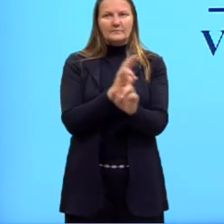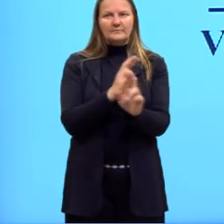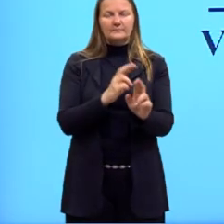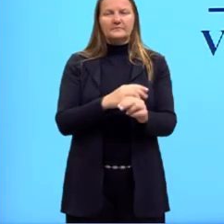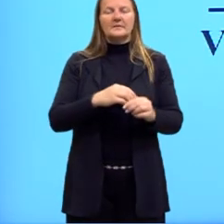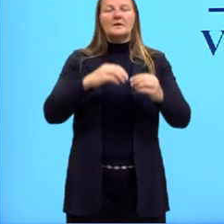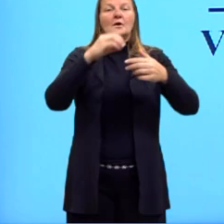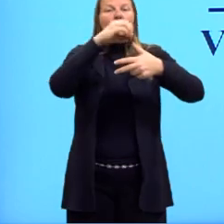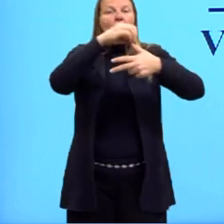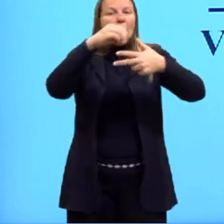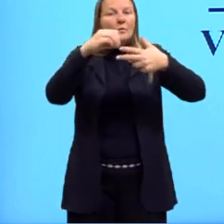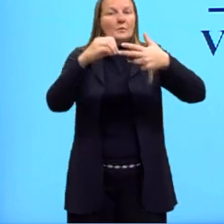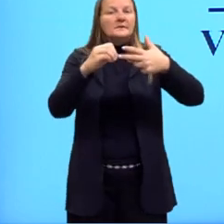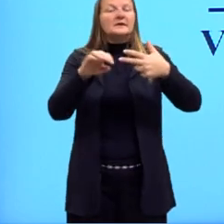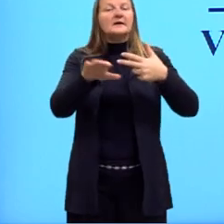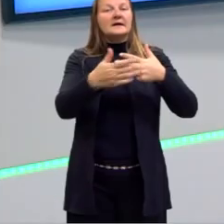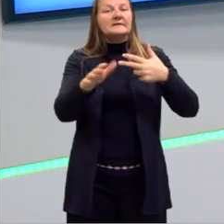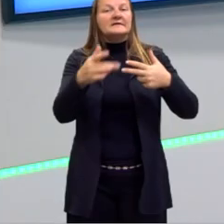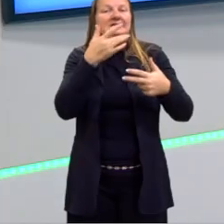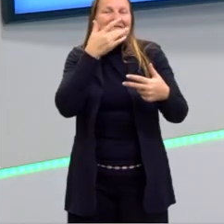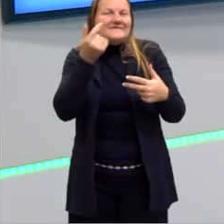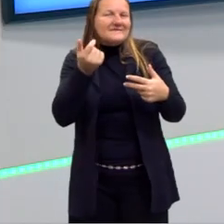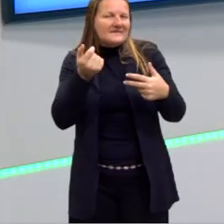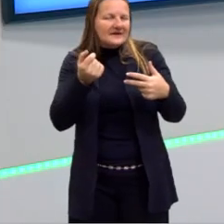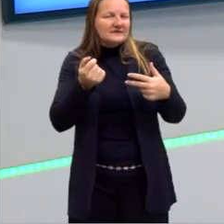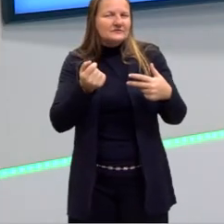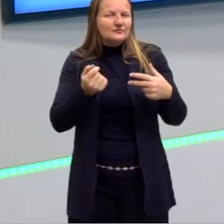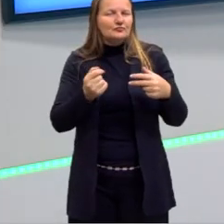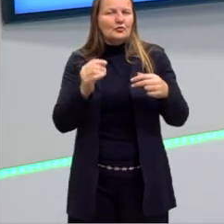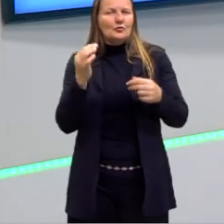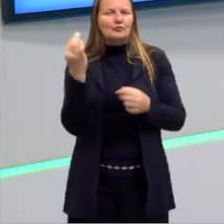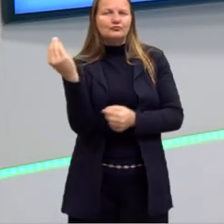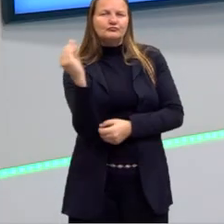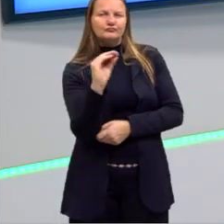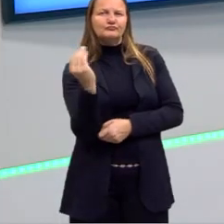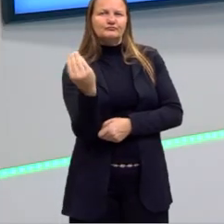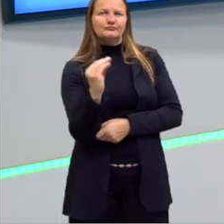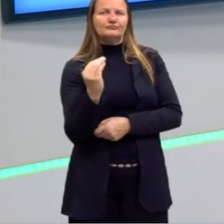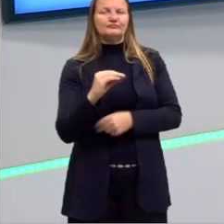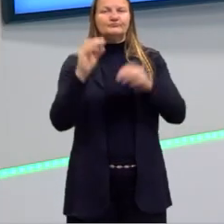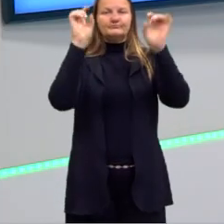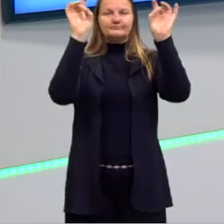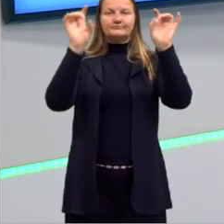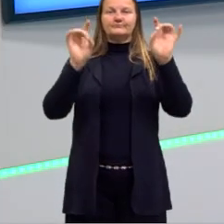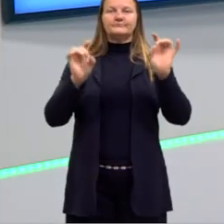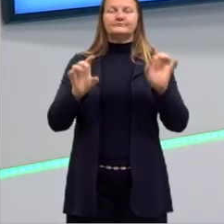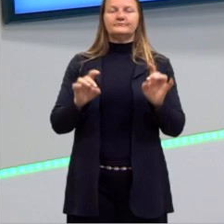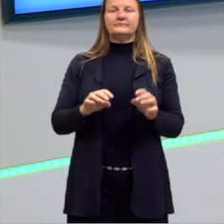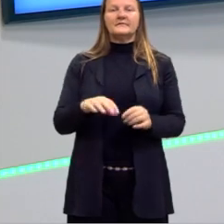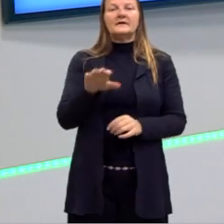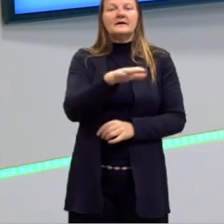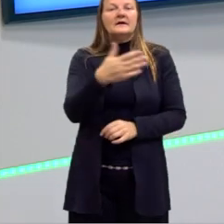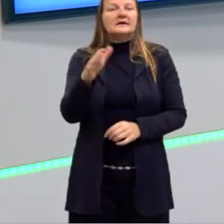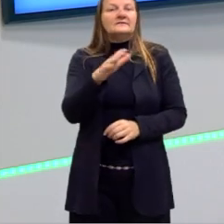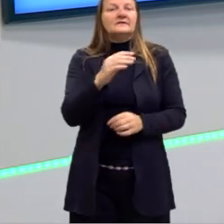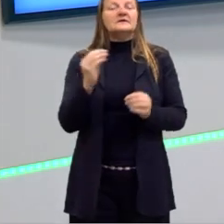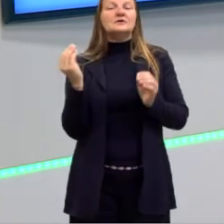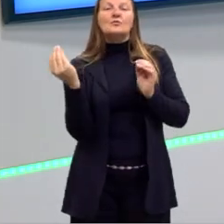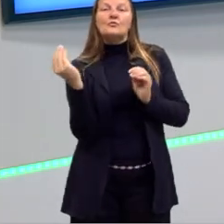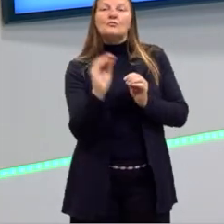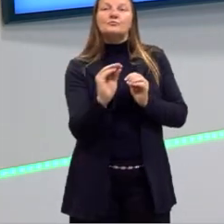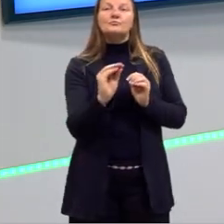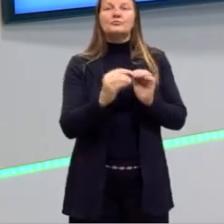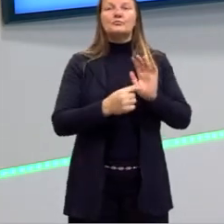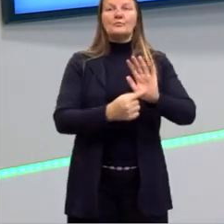o Enem geralmente ele busca e em alguns pontos muito muito específicos né às vezes ele vai colocar